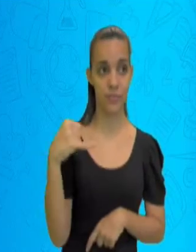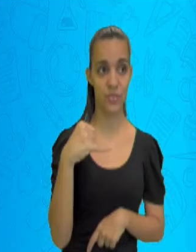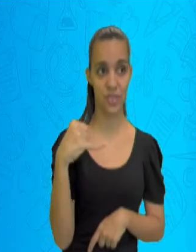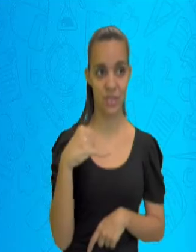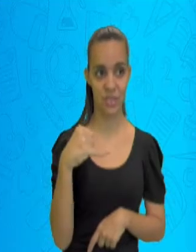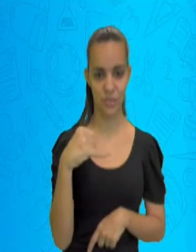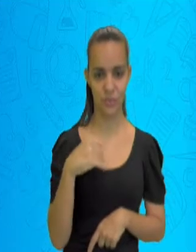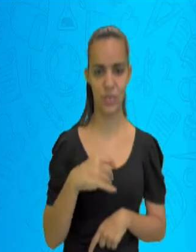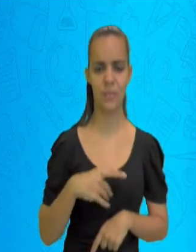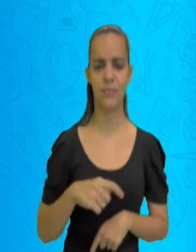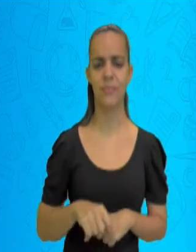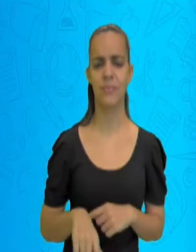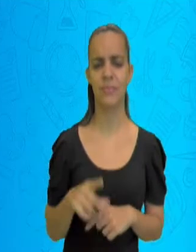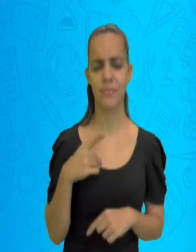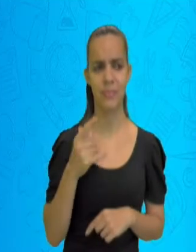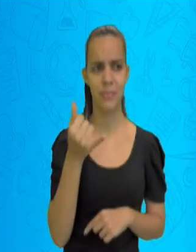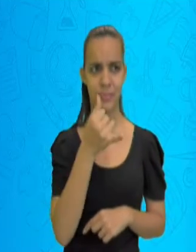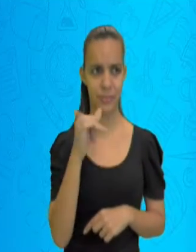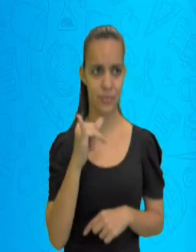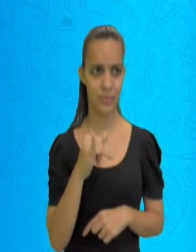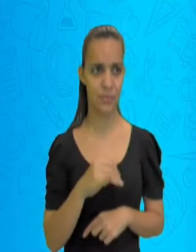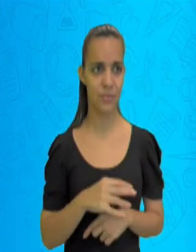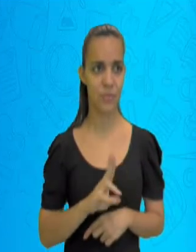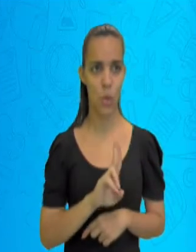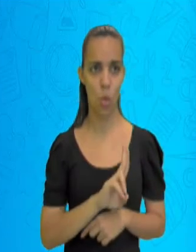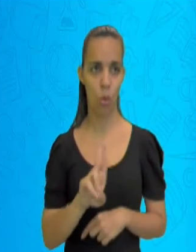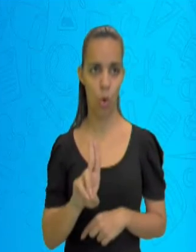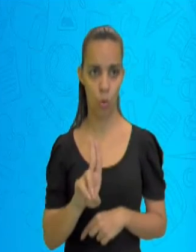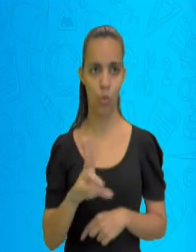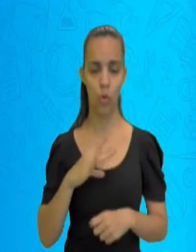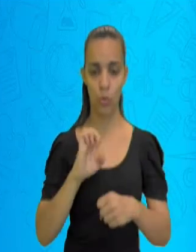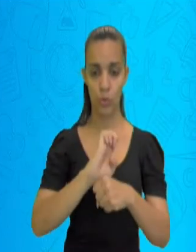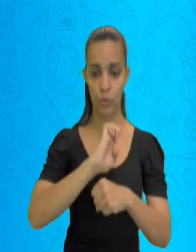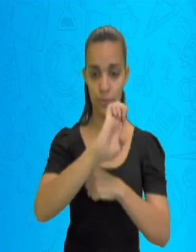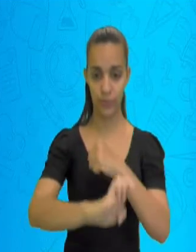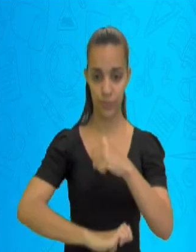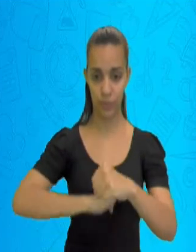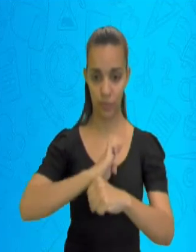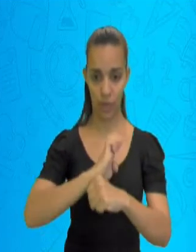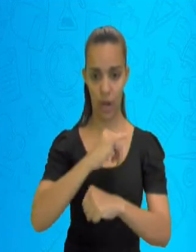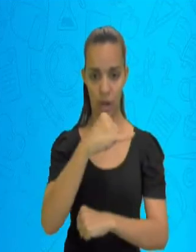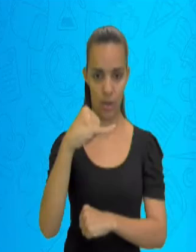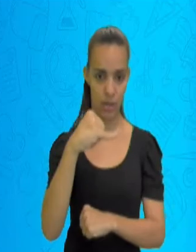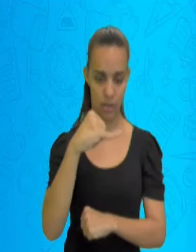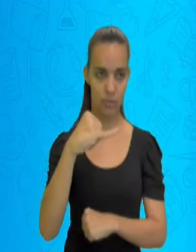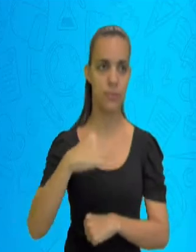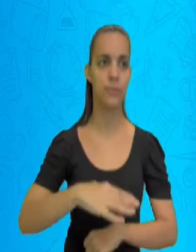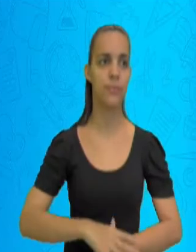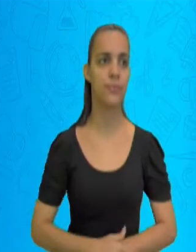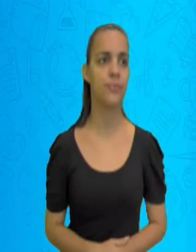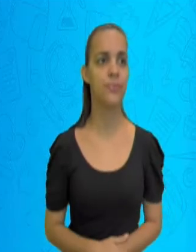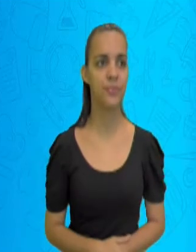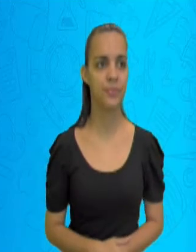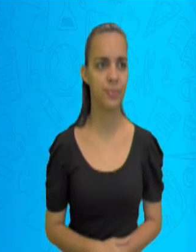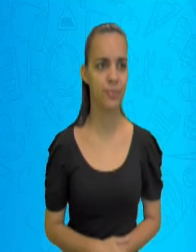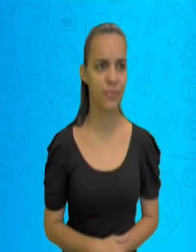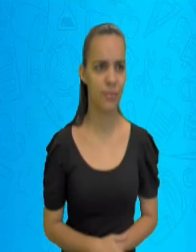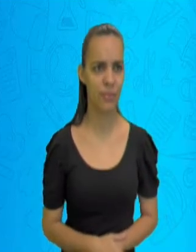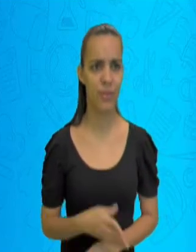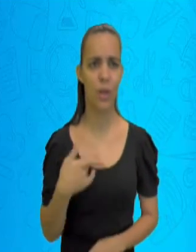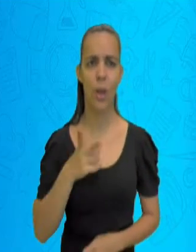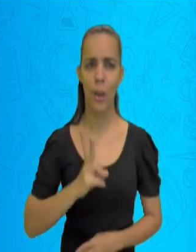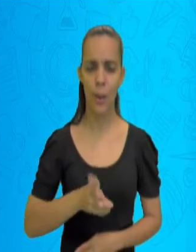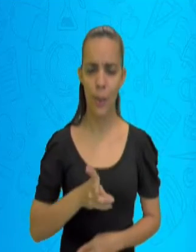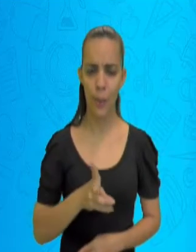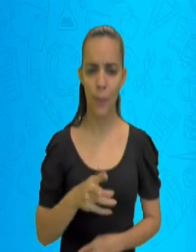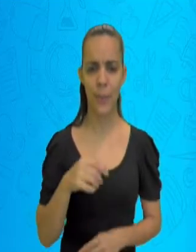elétrica negativa, que recebeu o nome de elétron. Mais adiante, ainda no mesmo